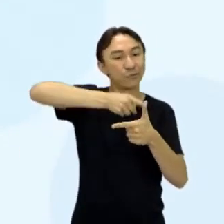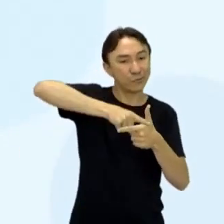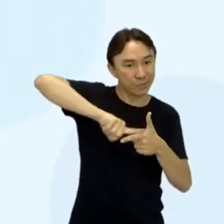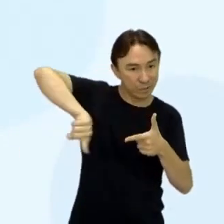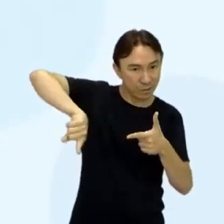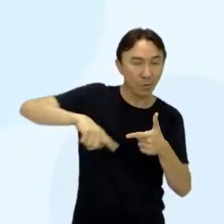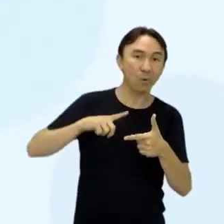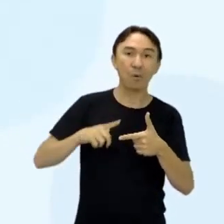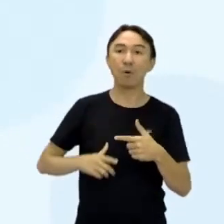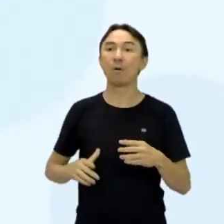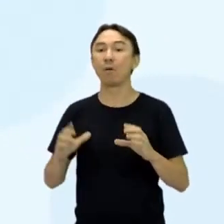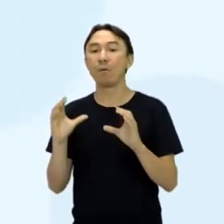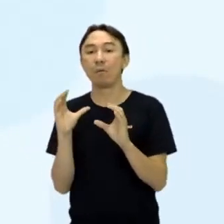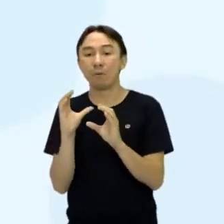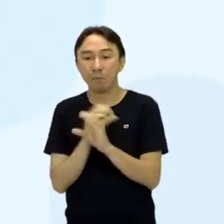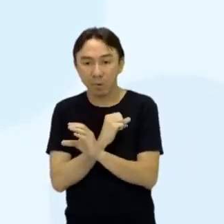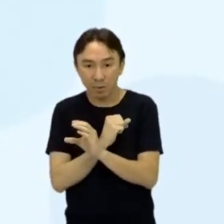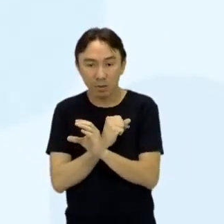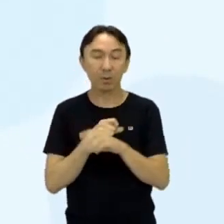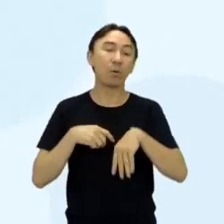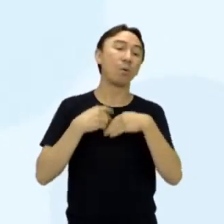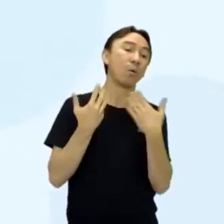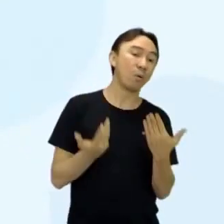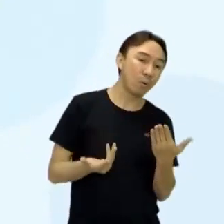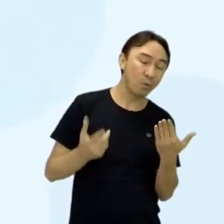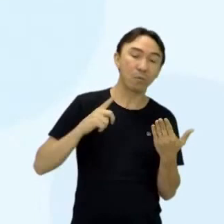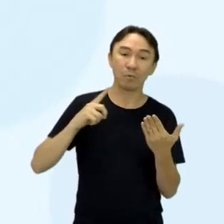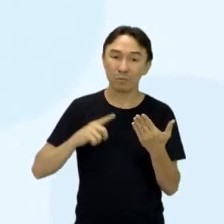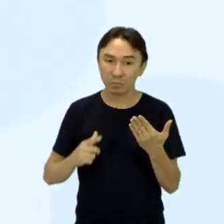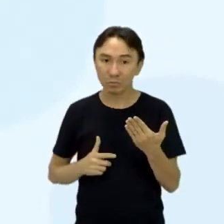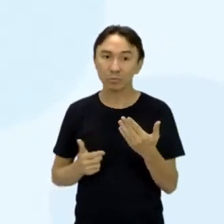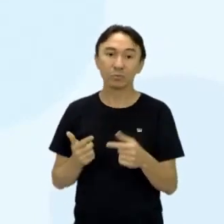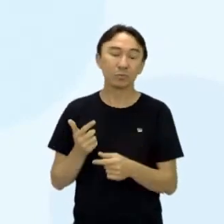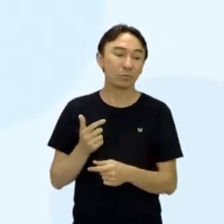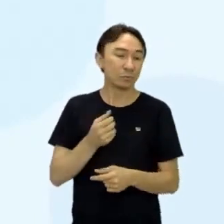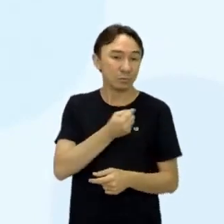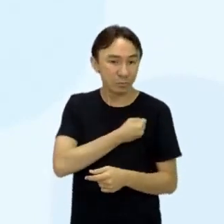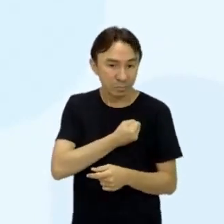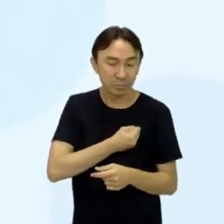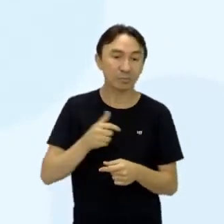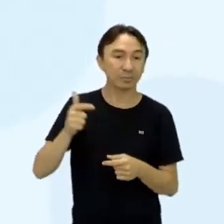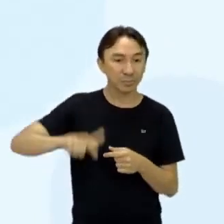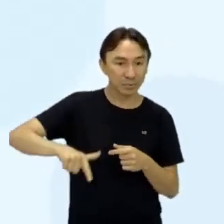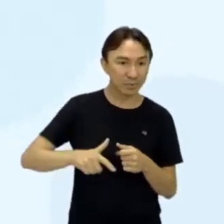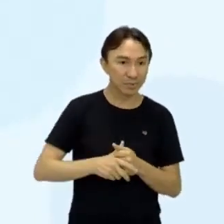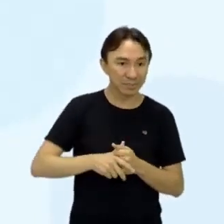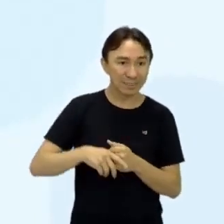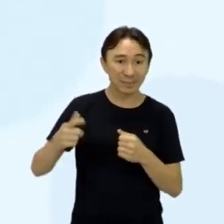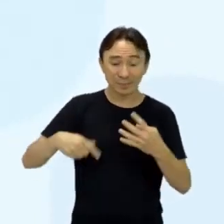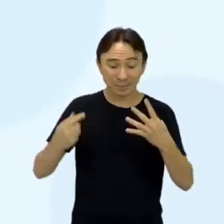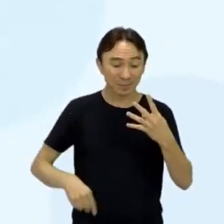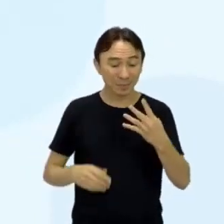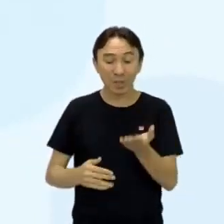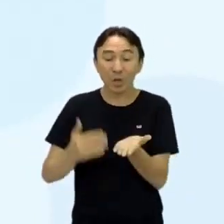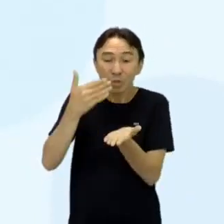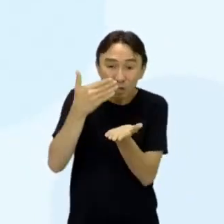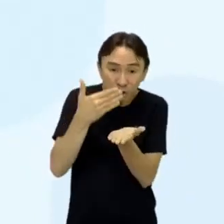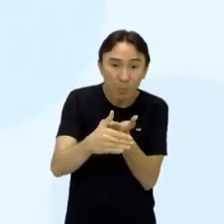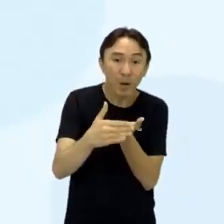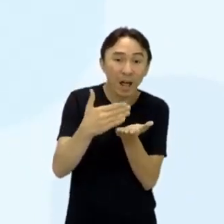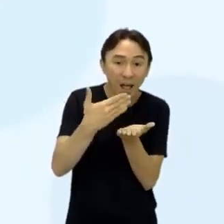inteiro, ou um número que repete. O que sobrar, pessoal, a gente vai chamar de irracional. Então, quem são